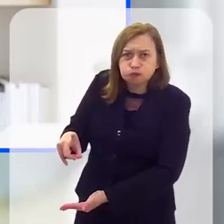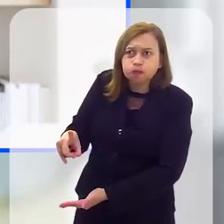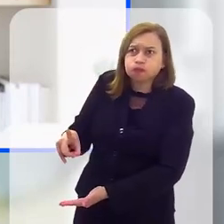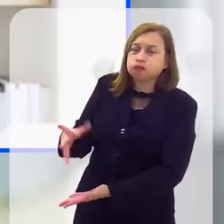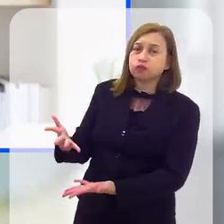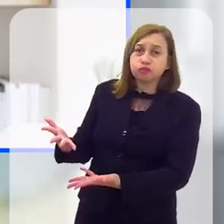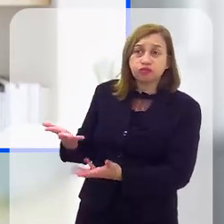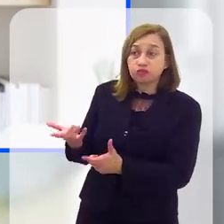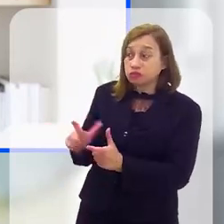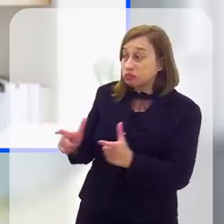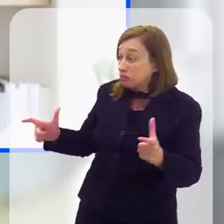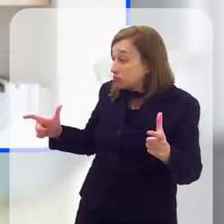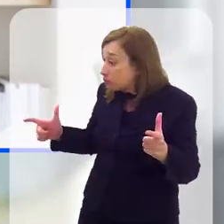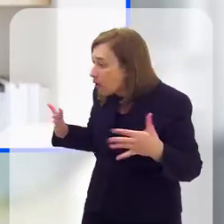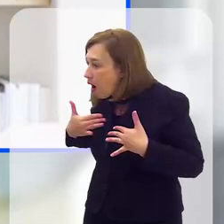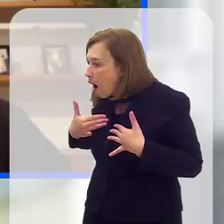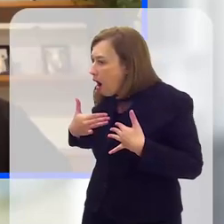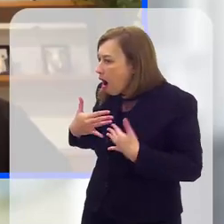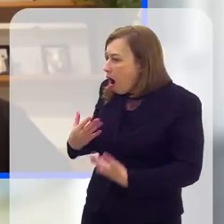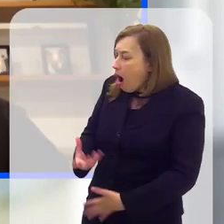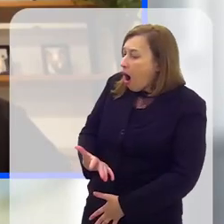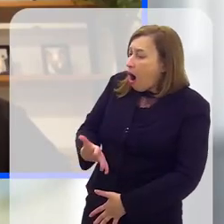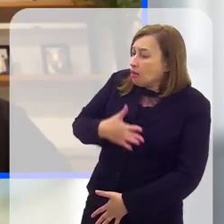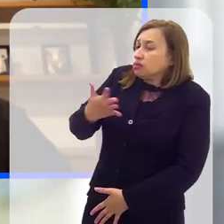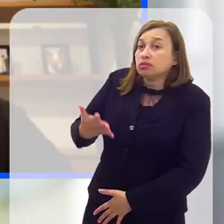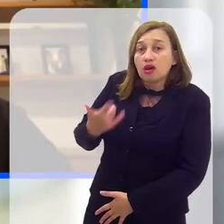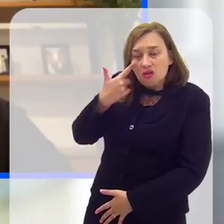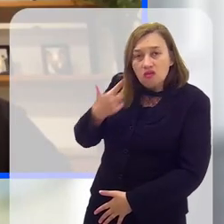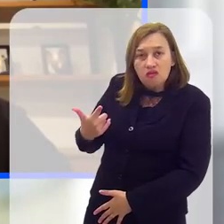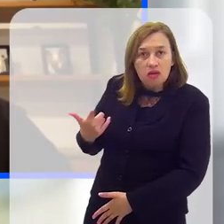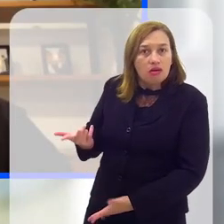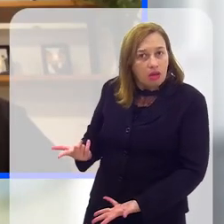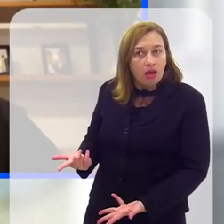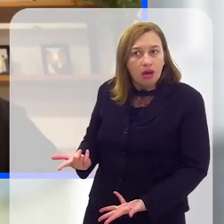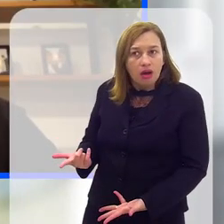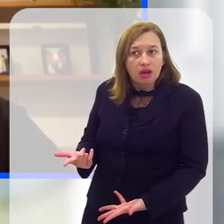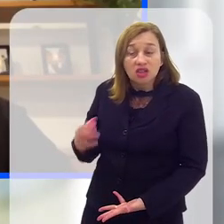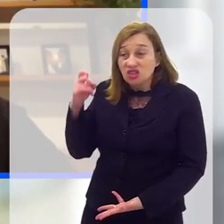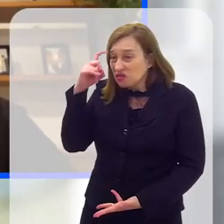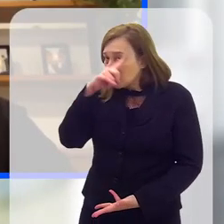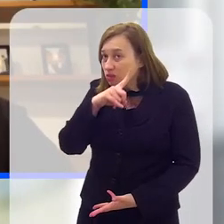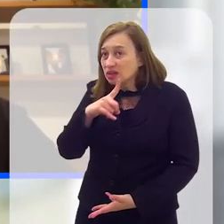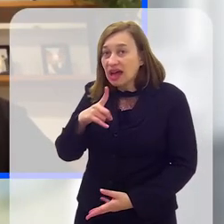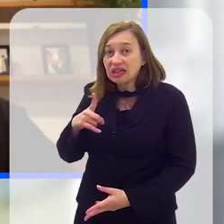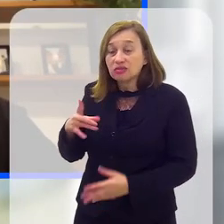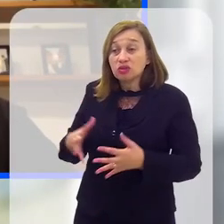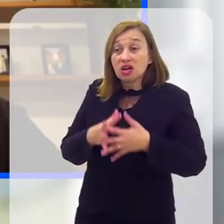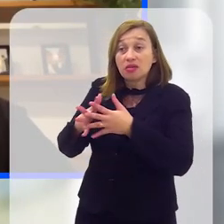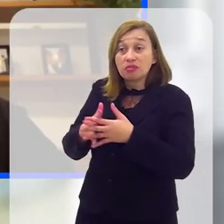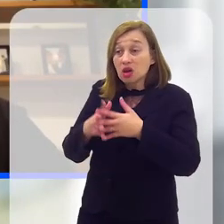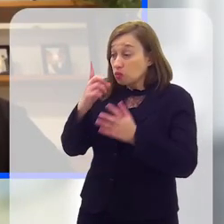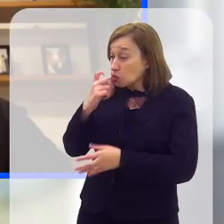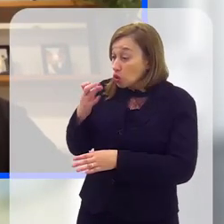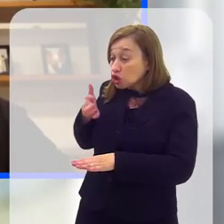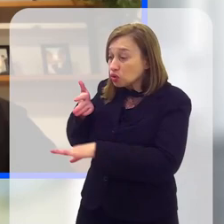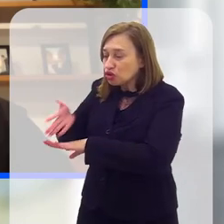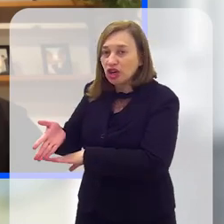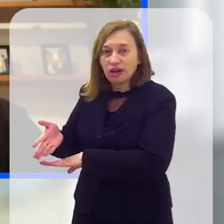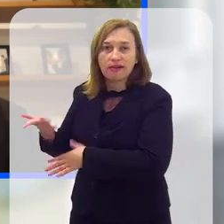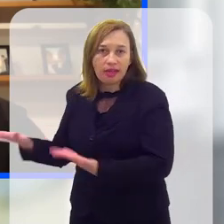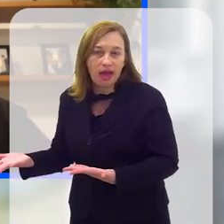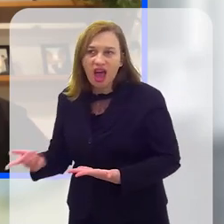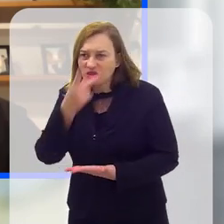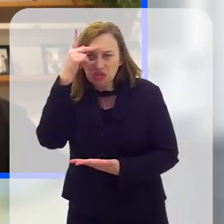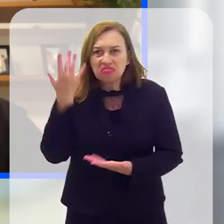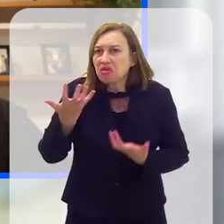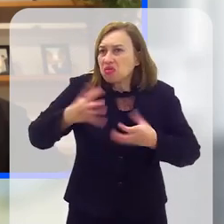muito grande e que mostra exatamente essa dificuldade que você diz que tem da conlúbio de ter acesso, né? Quer dizer, as